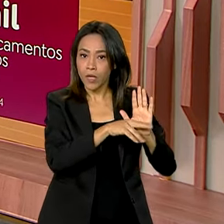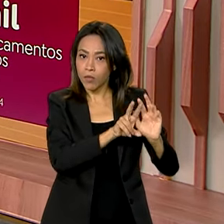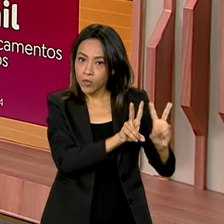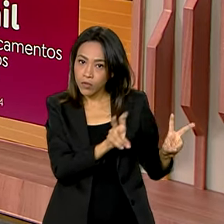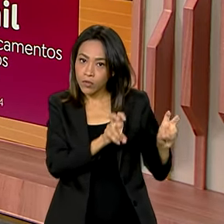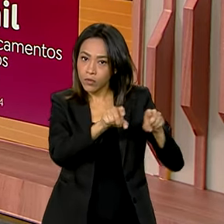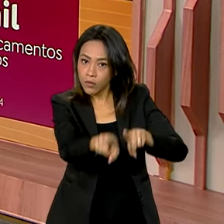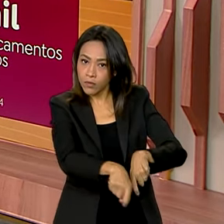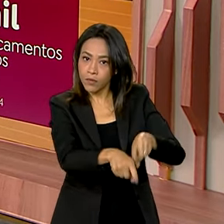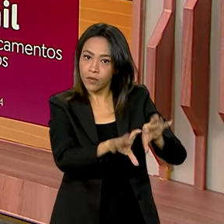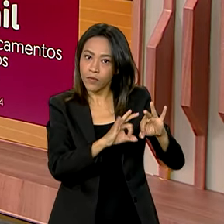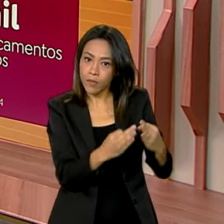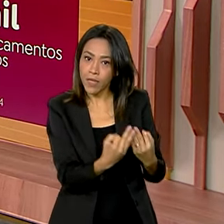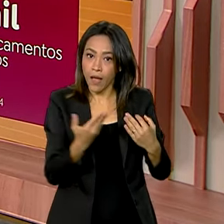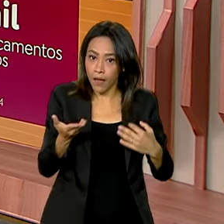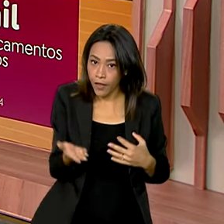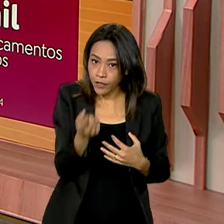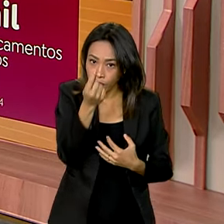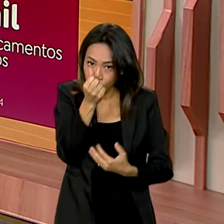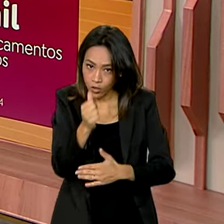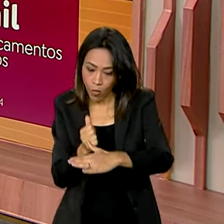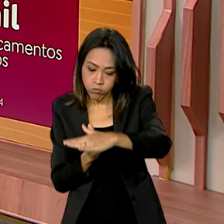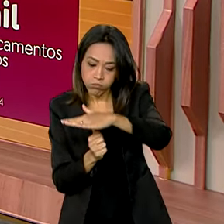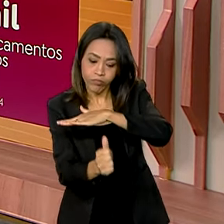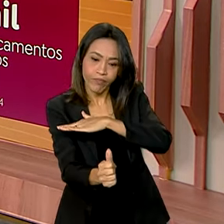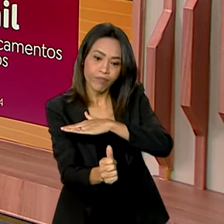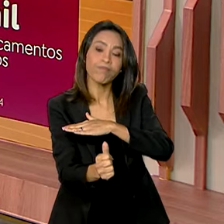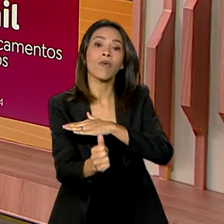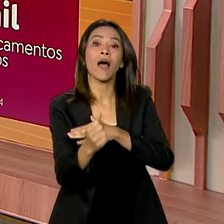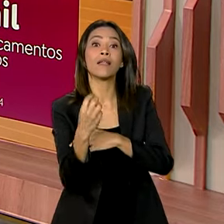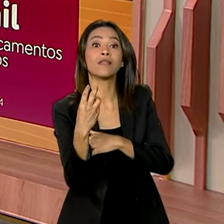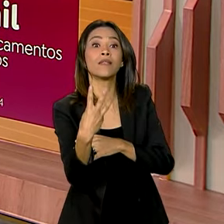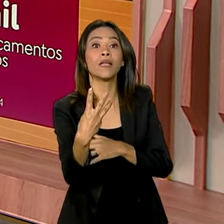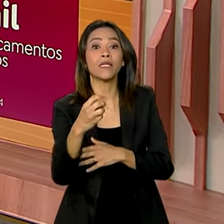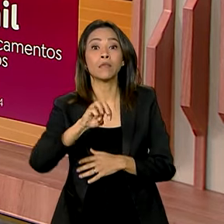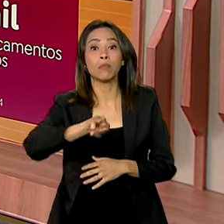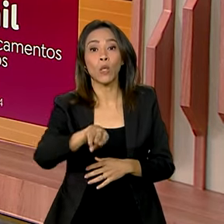Familiar. Esses créditos liberados chegaram aí, ó, a